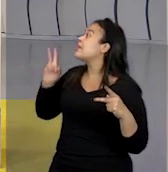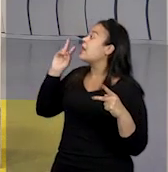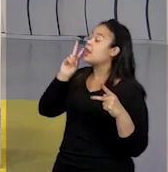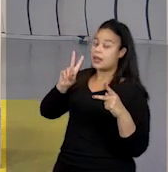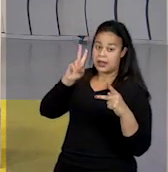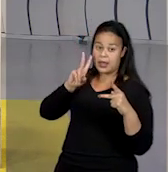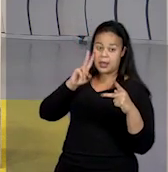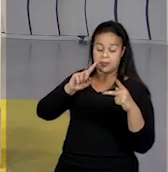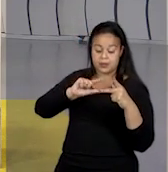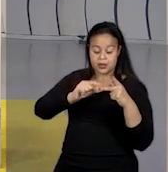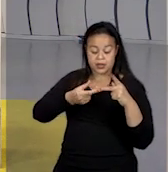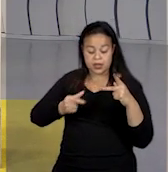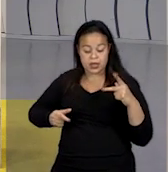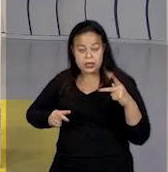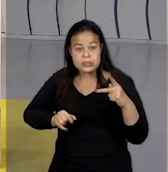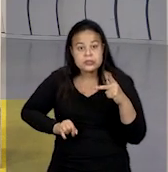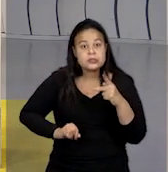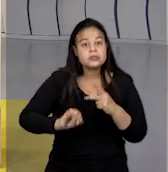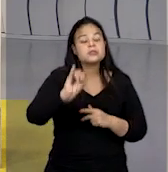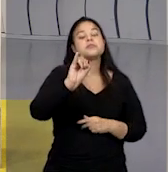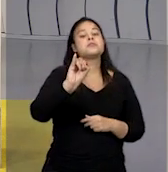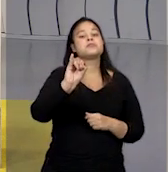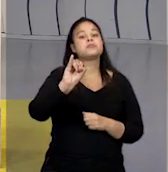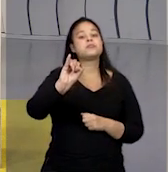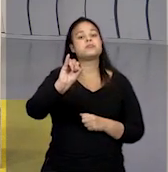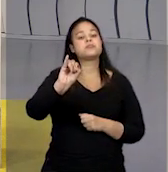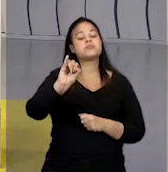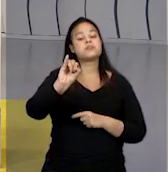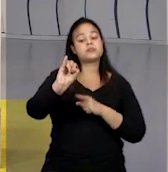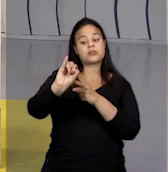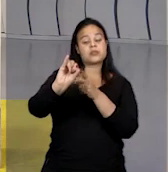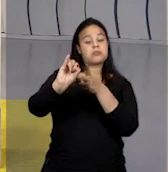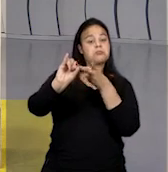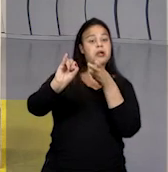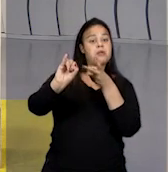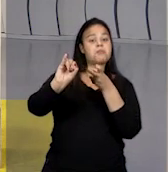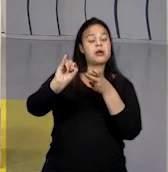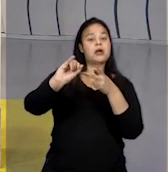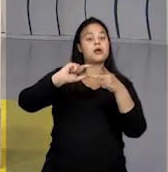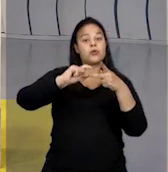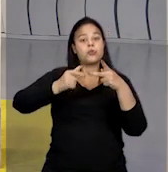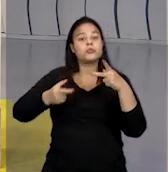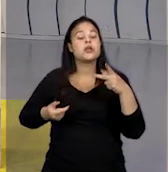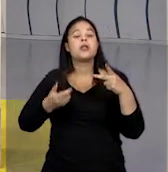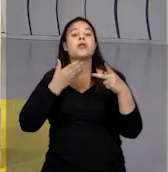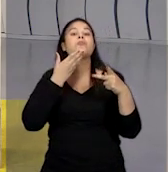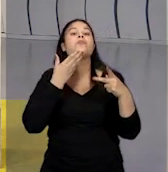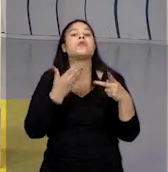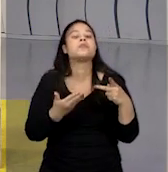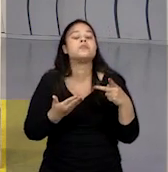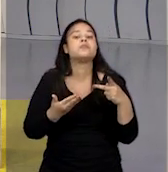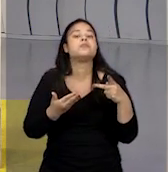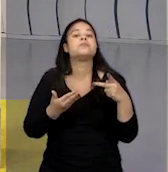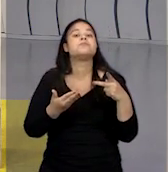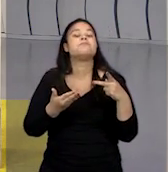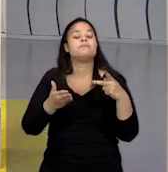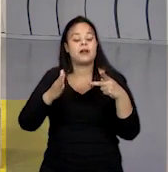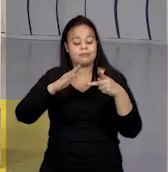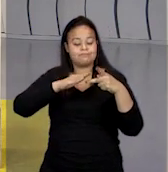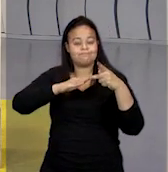gene Izinho, Izão, ele vai ser um gene que vai